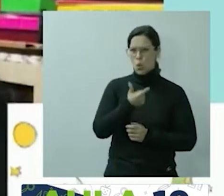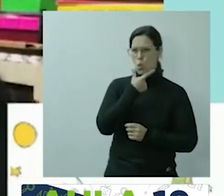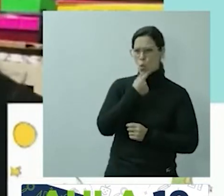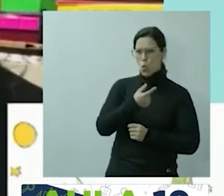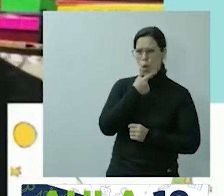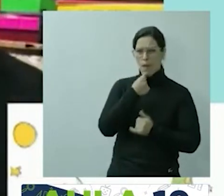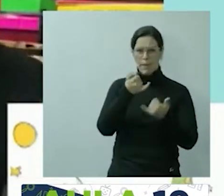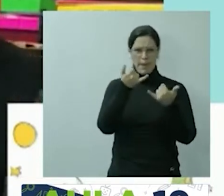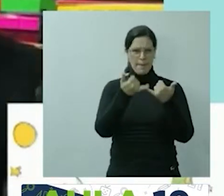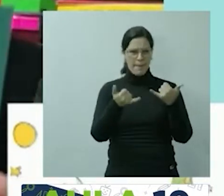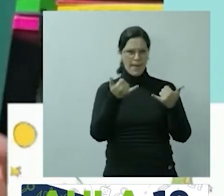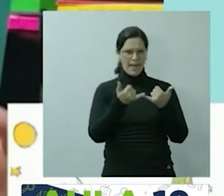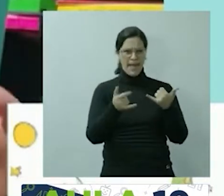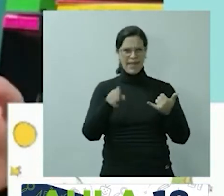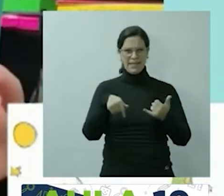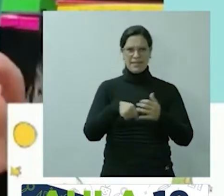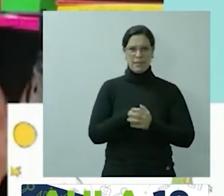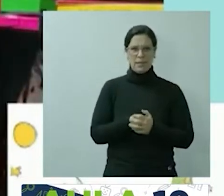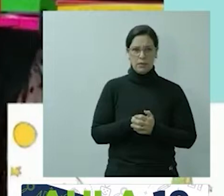um pouco